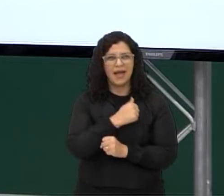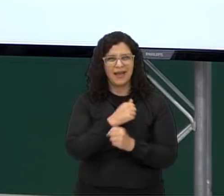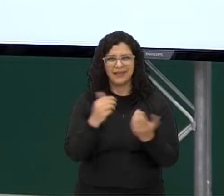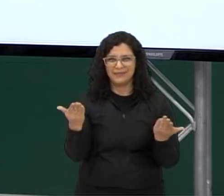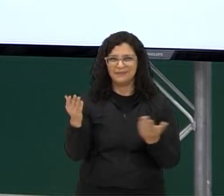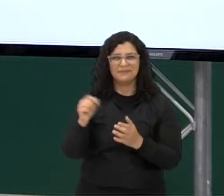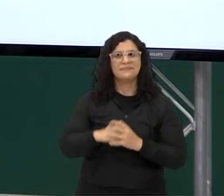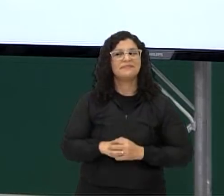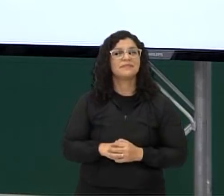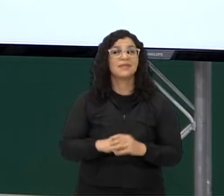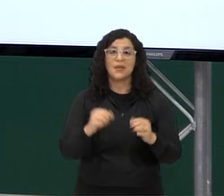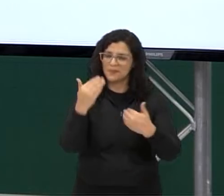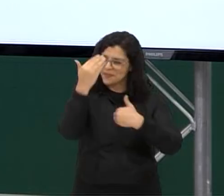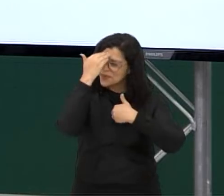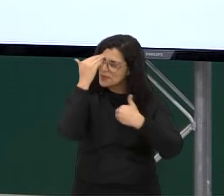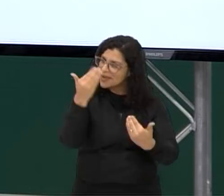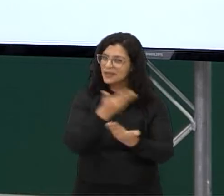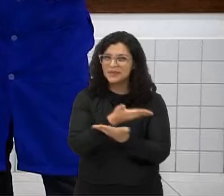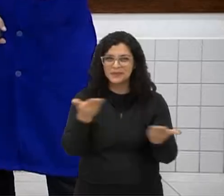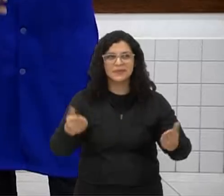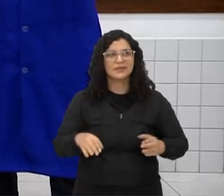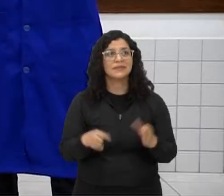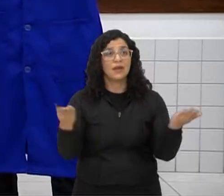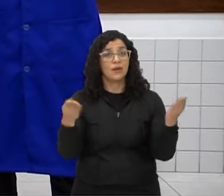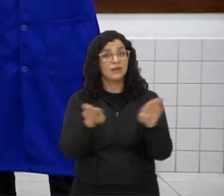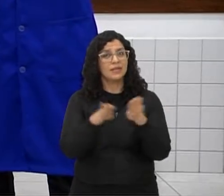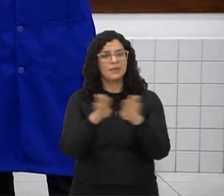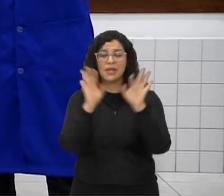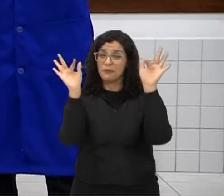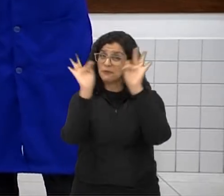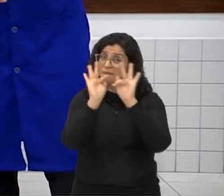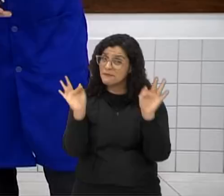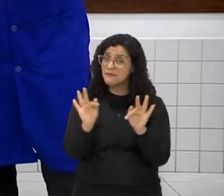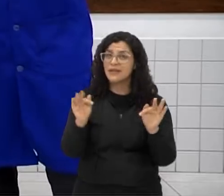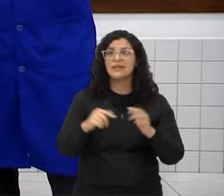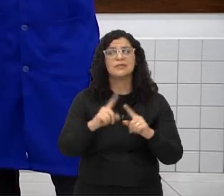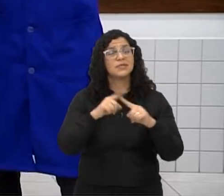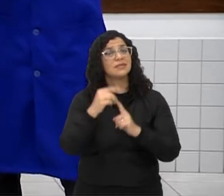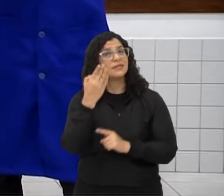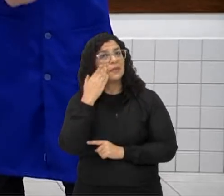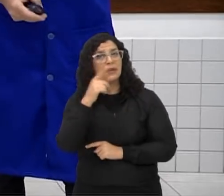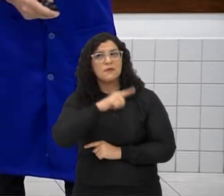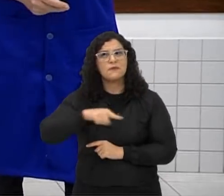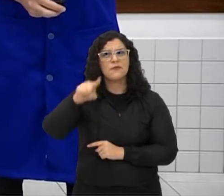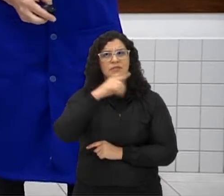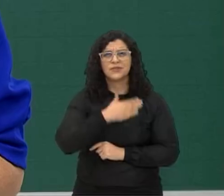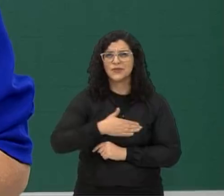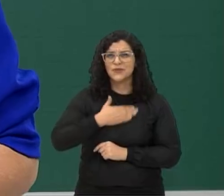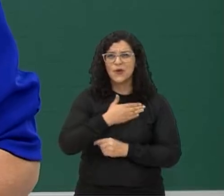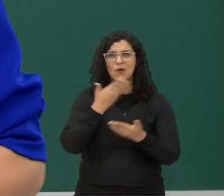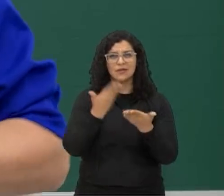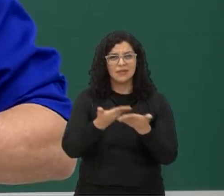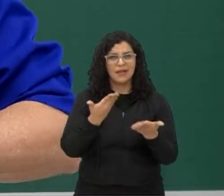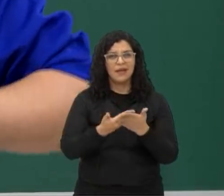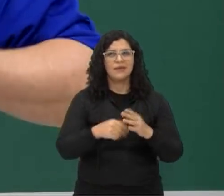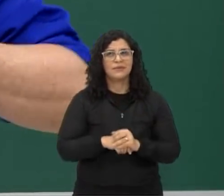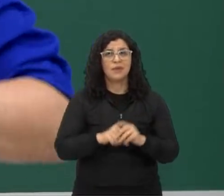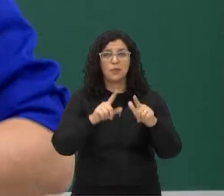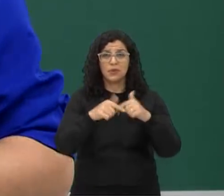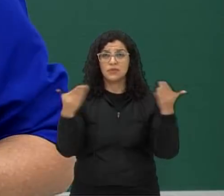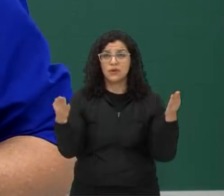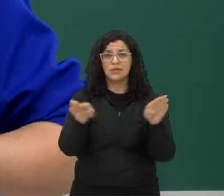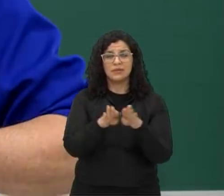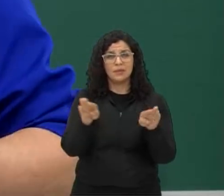professor. Obrigado, Maria Luísa. Eu fico muito feliz de saber que vocês estão gostando das nossas aulas. Isso